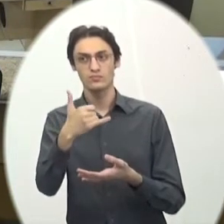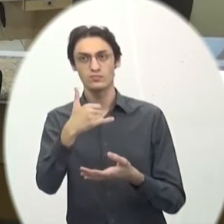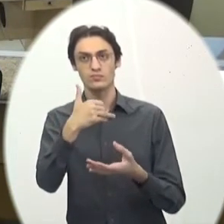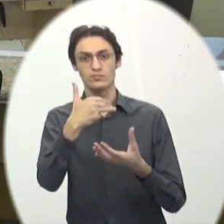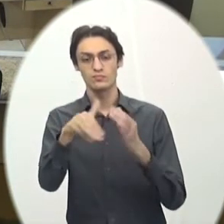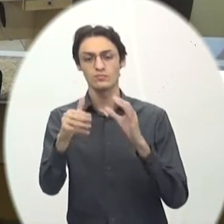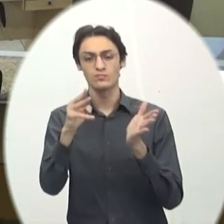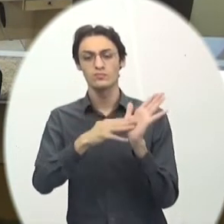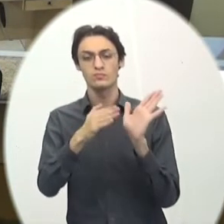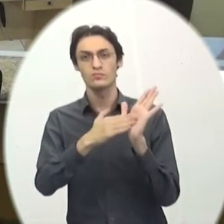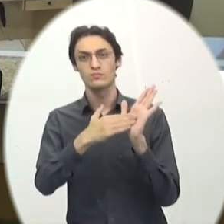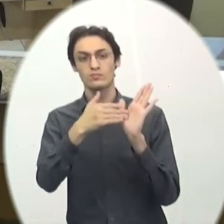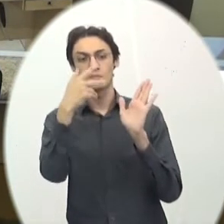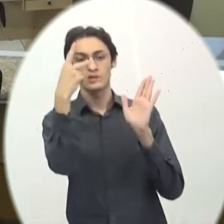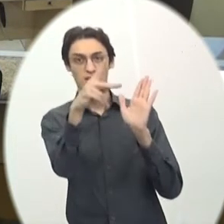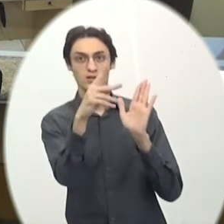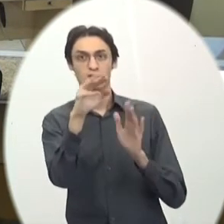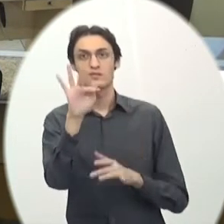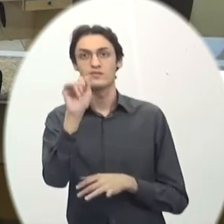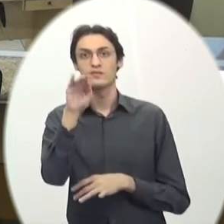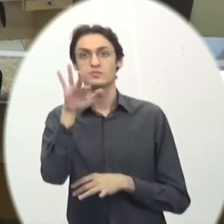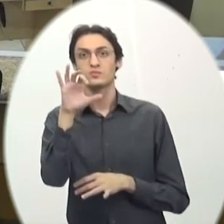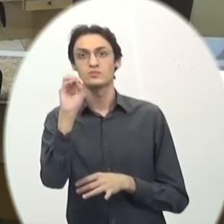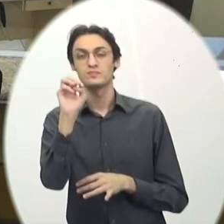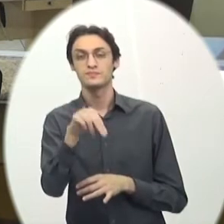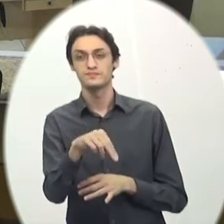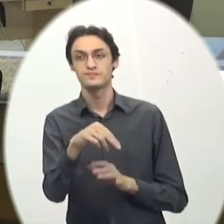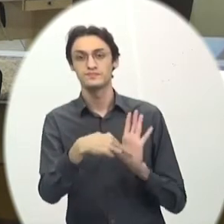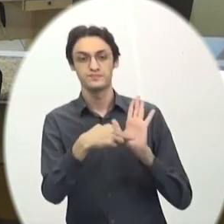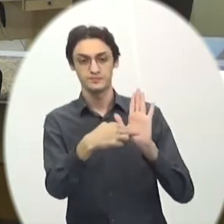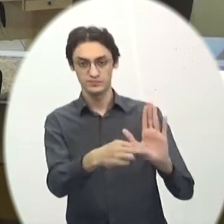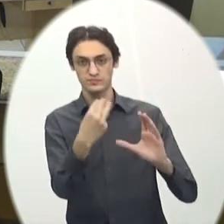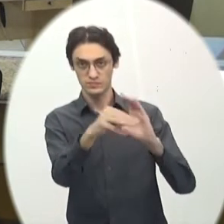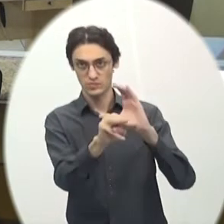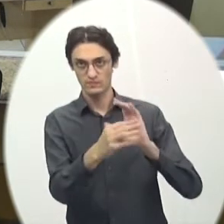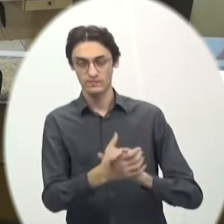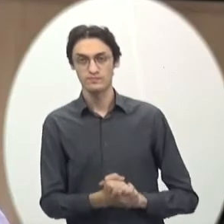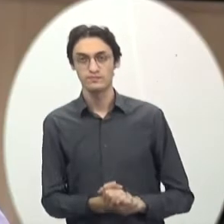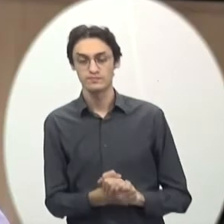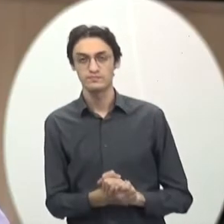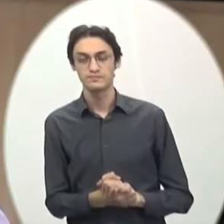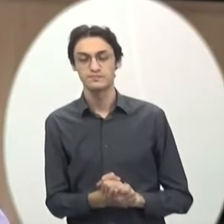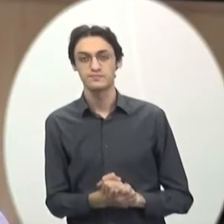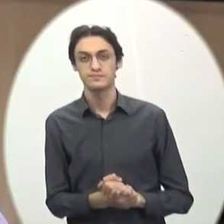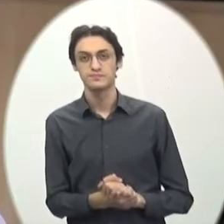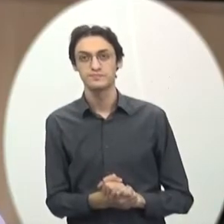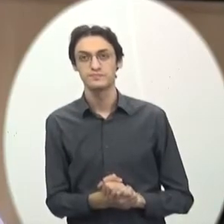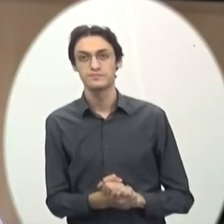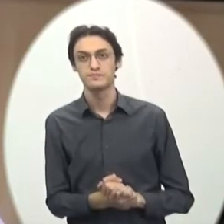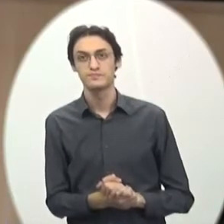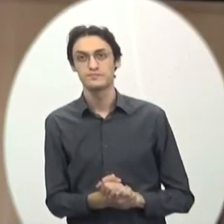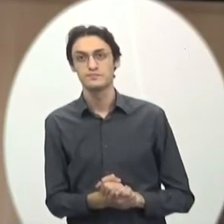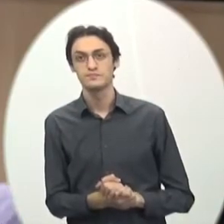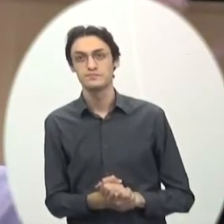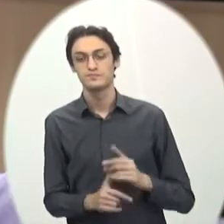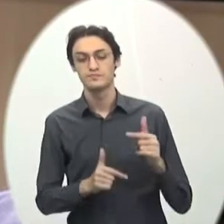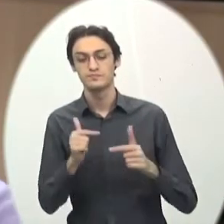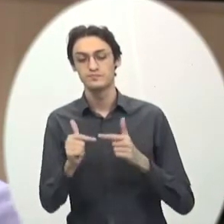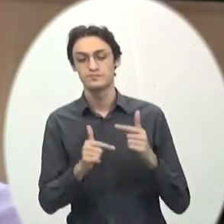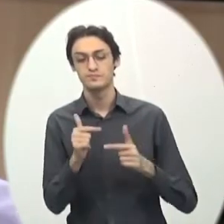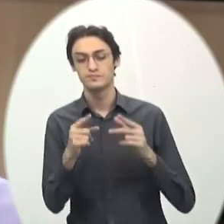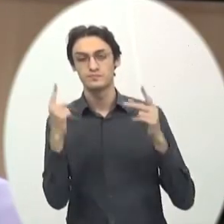prefeitura? Para o Fabiano. Tá. O senhor trabalha com a sua ambulância